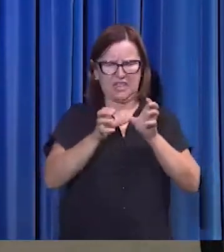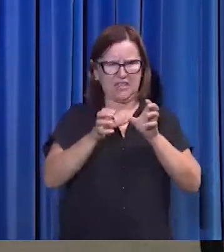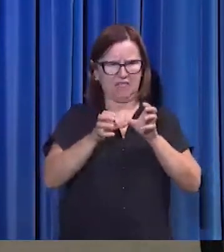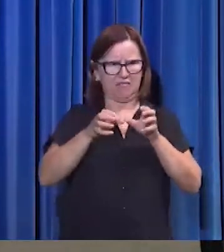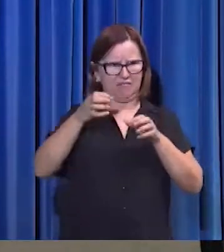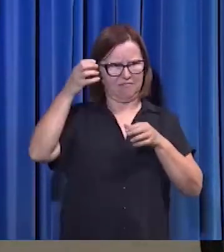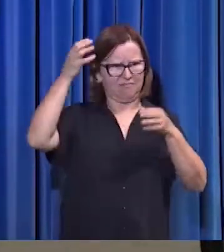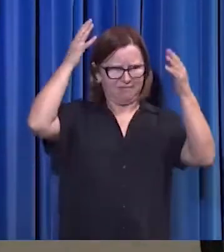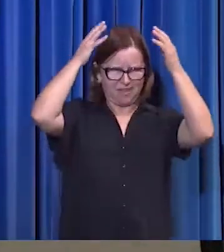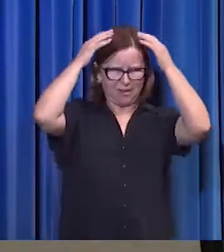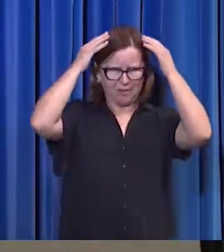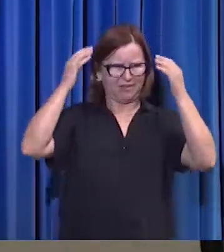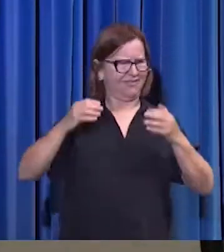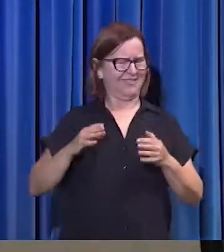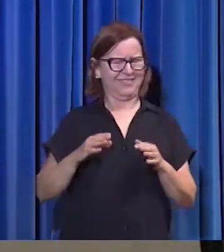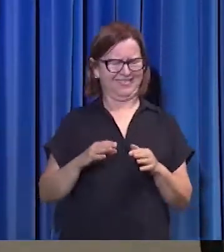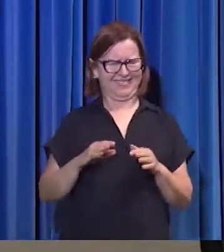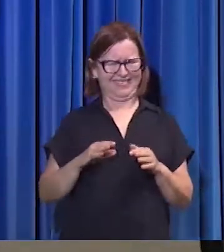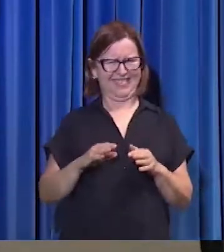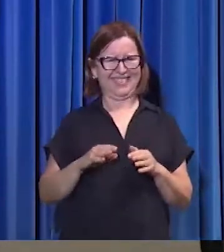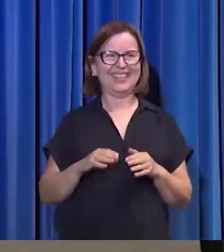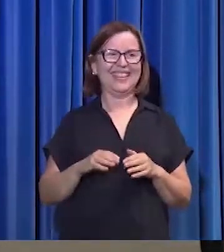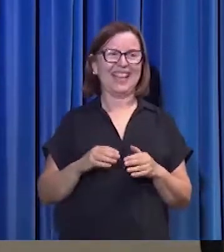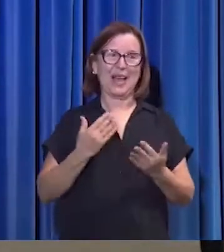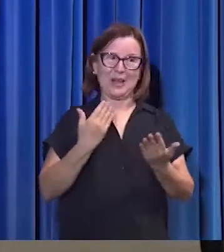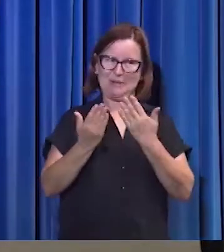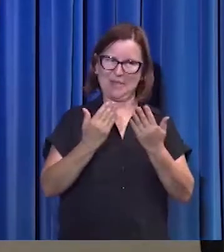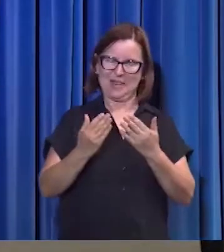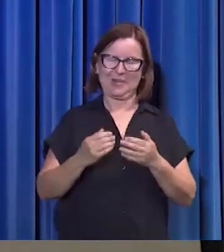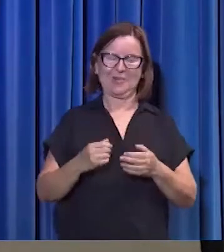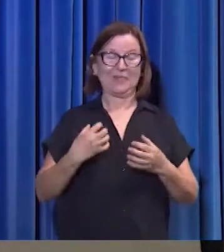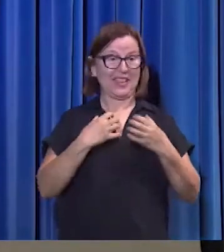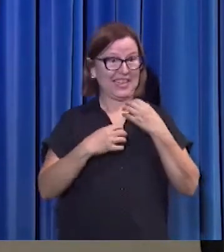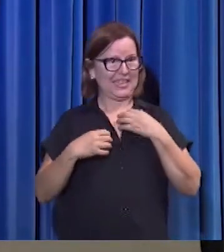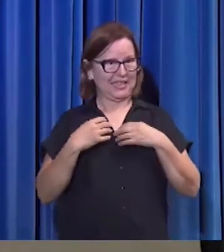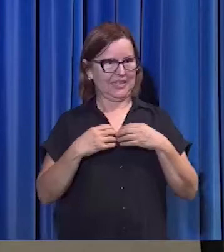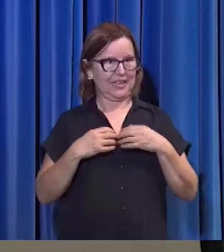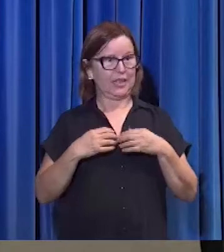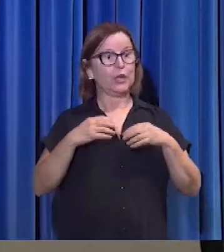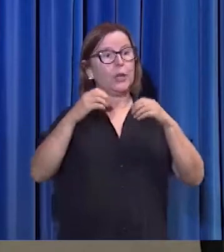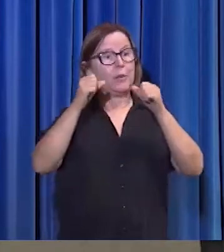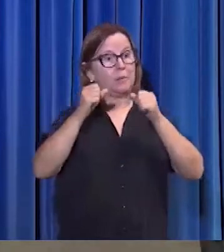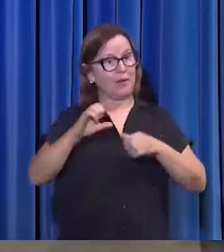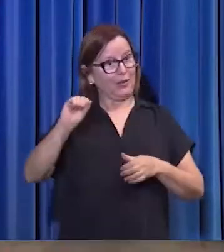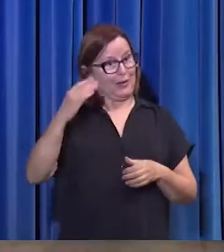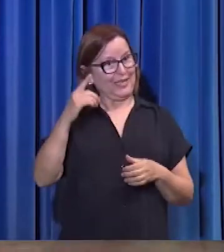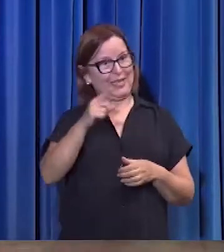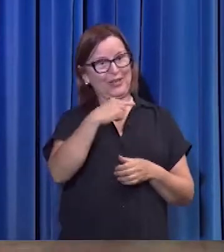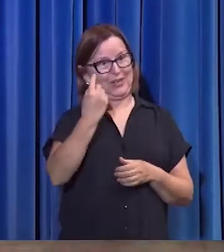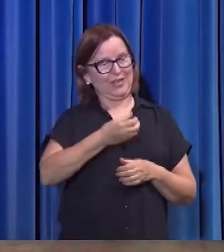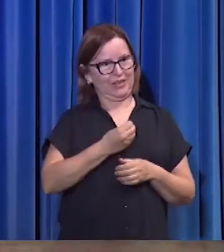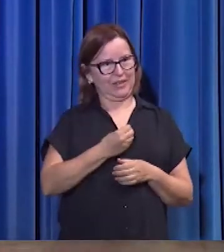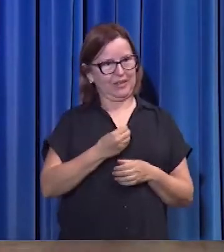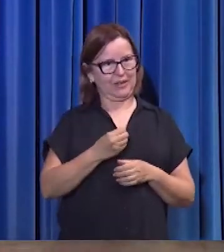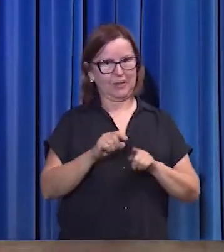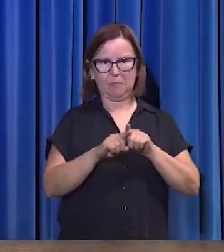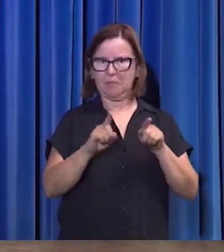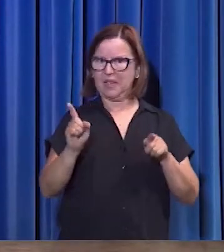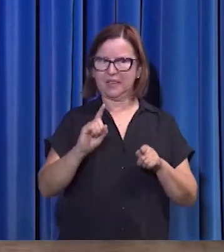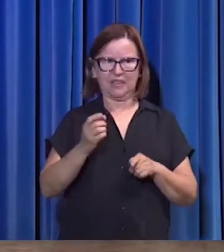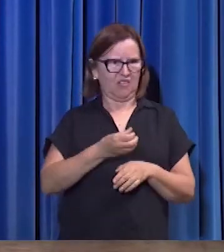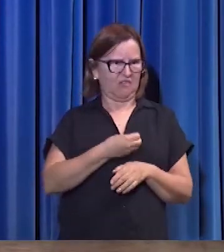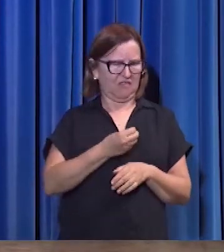A ansiedade pode chegar na minha casa, mas ele diz assim, não andeis. Andar é